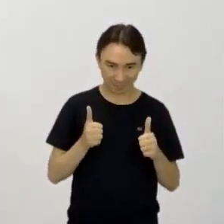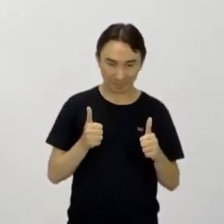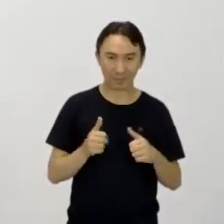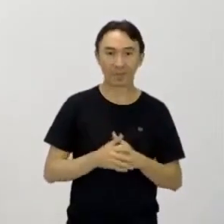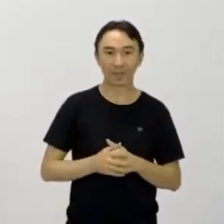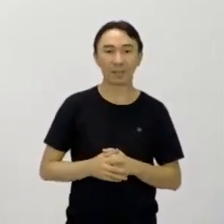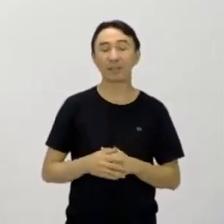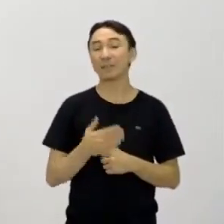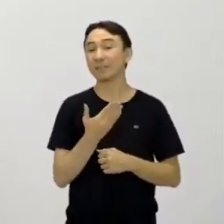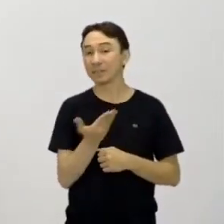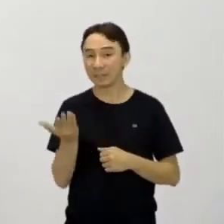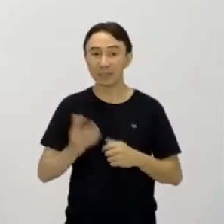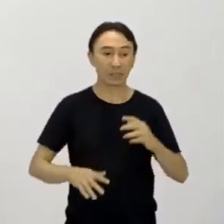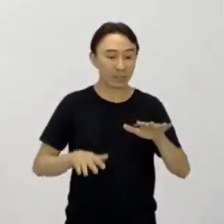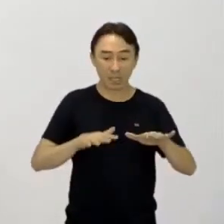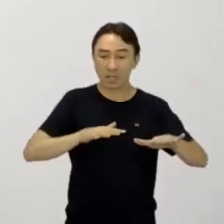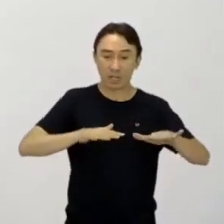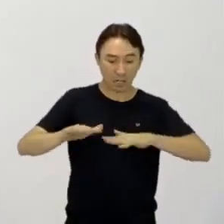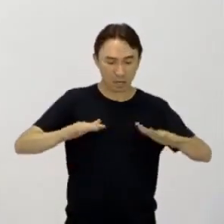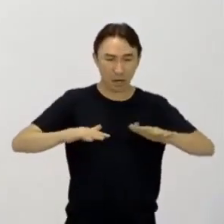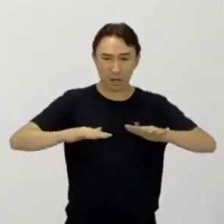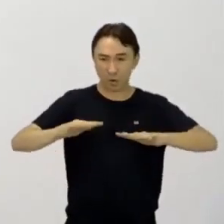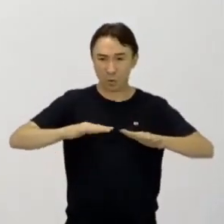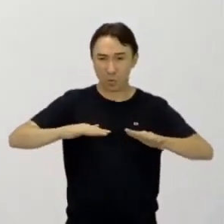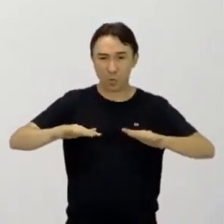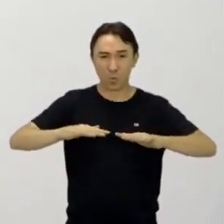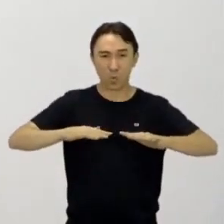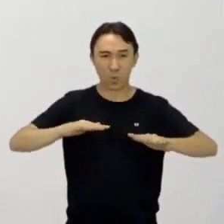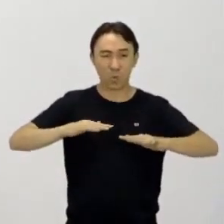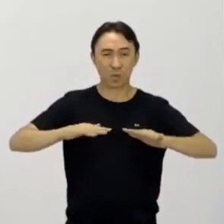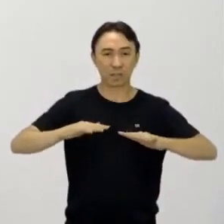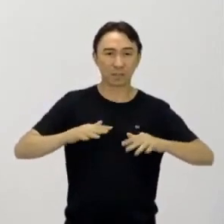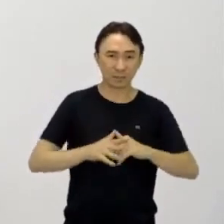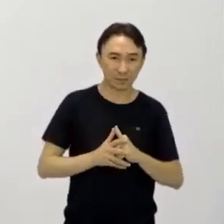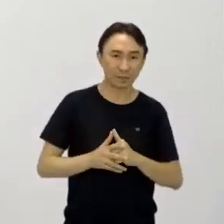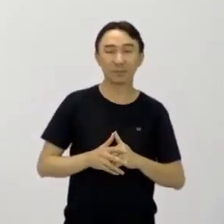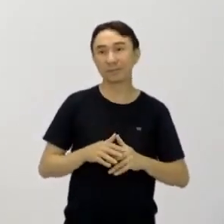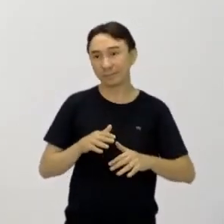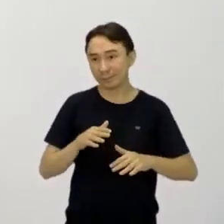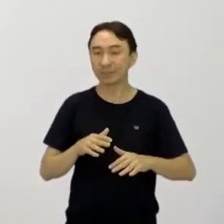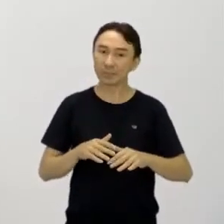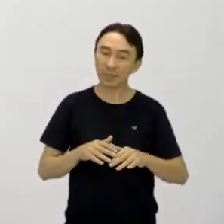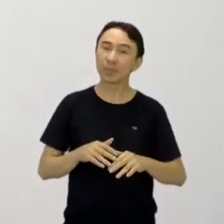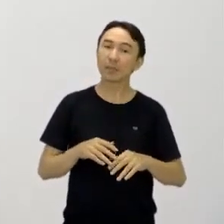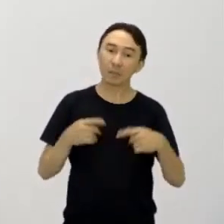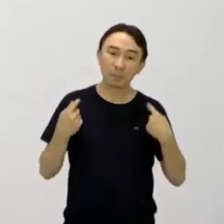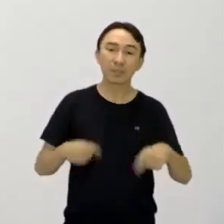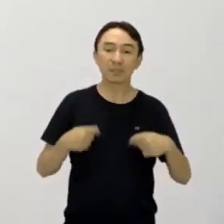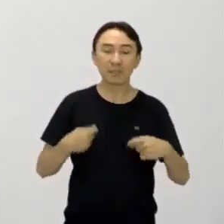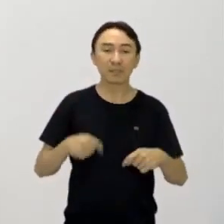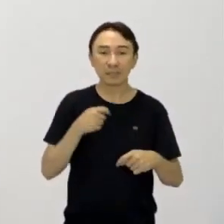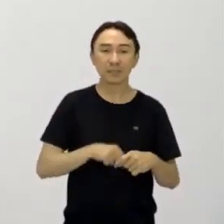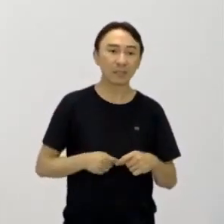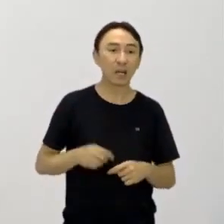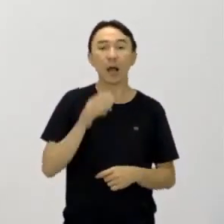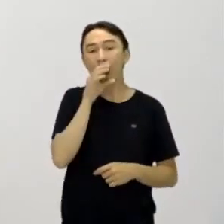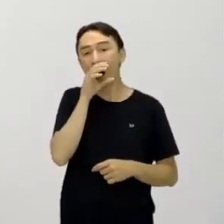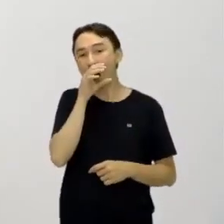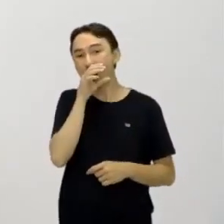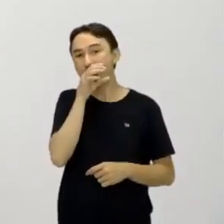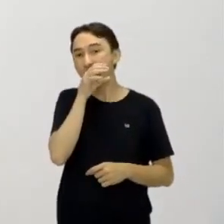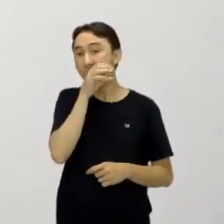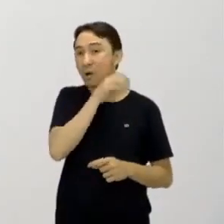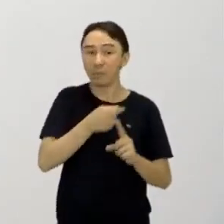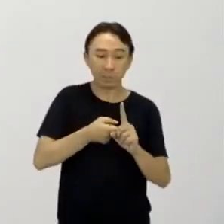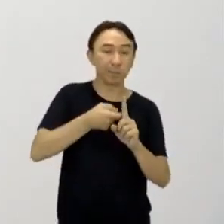estado de agitação das coisas depende da temperatura, depende de receber calor, mas depende também de uma